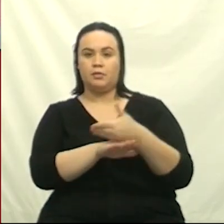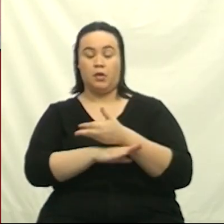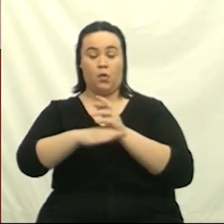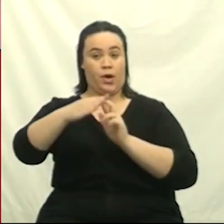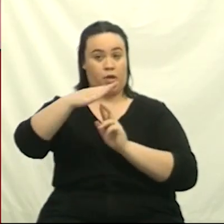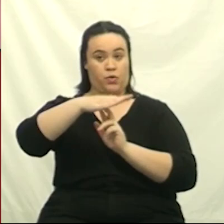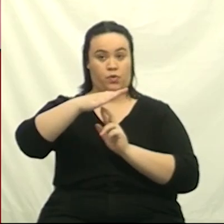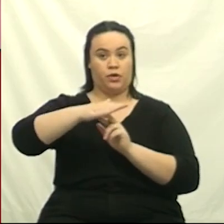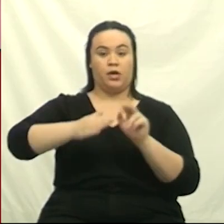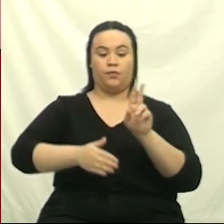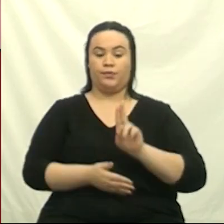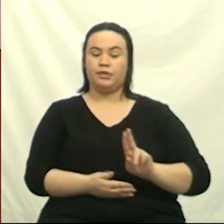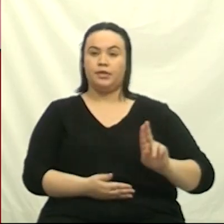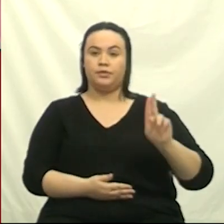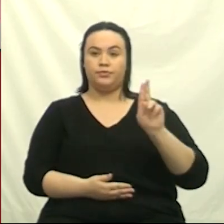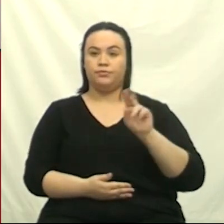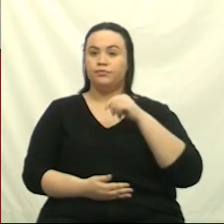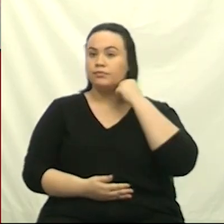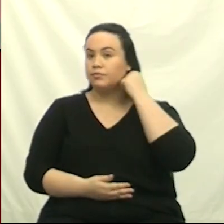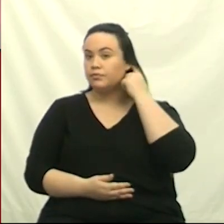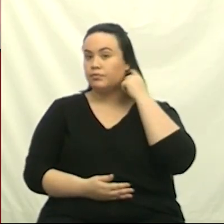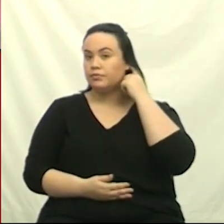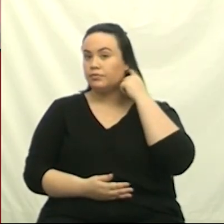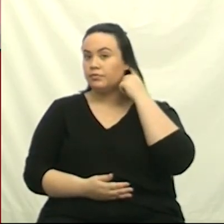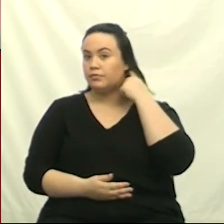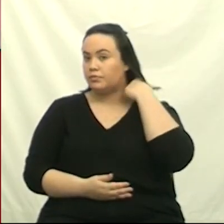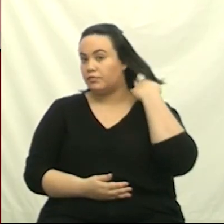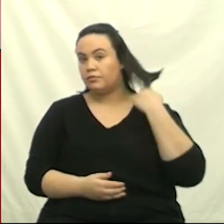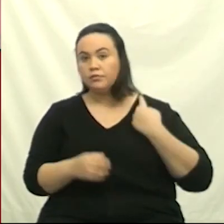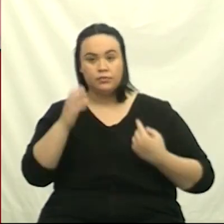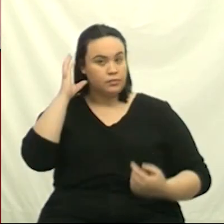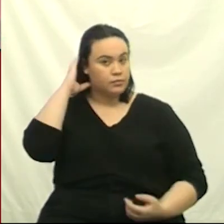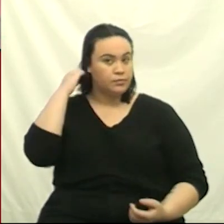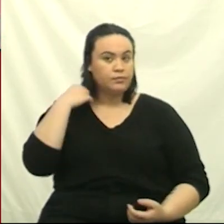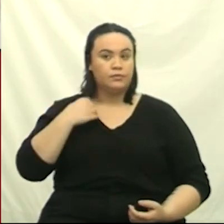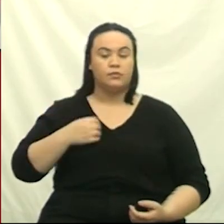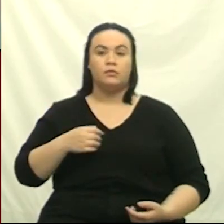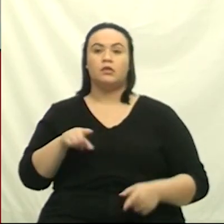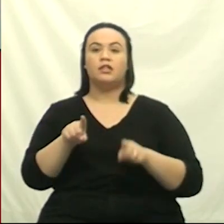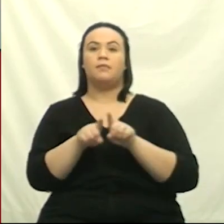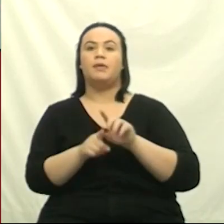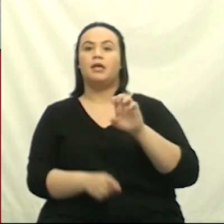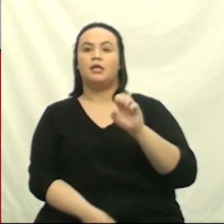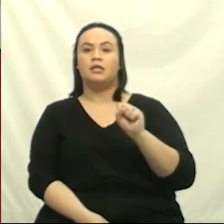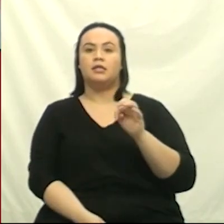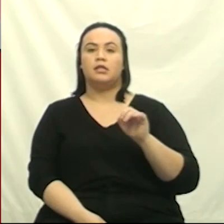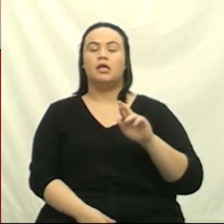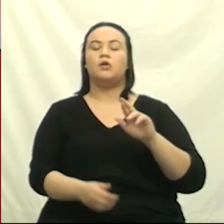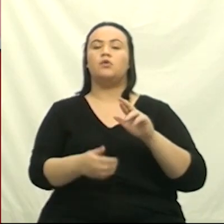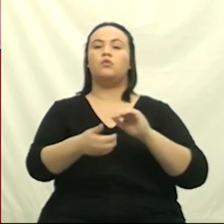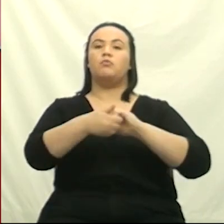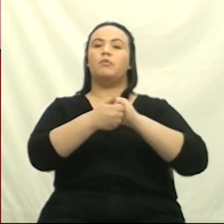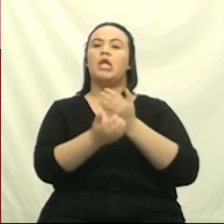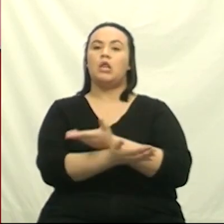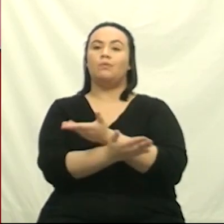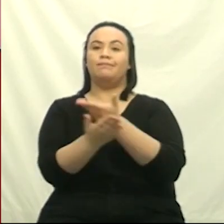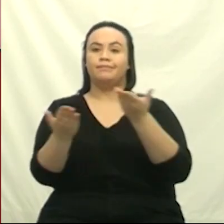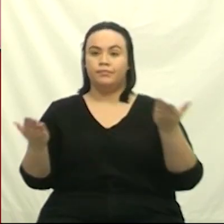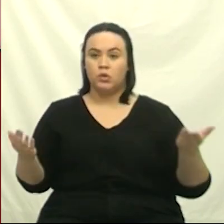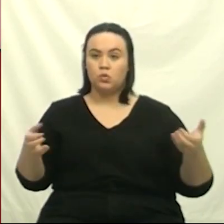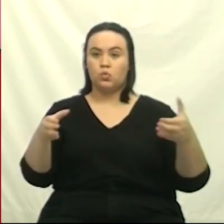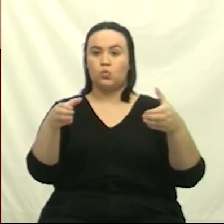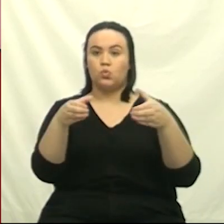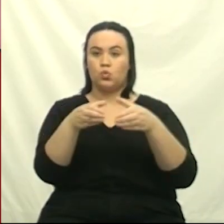da universidade mas cumprimentando a ele a Esther cumprimento a todos o